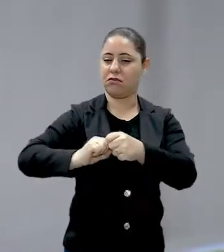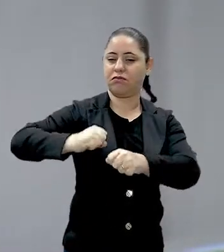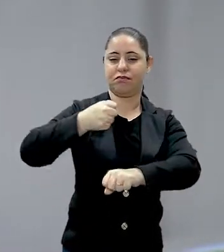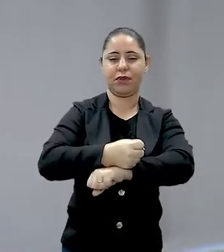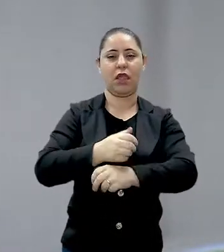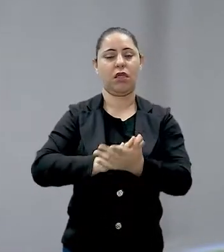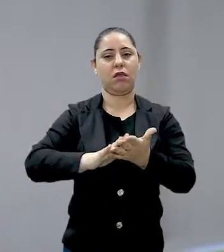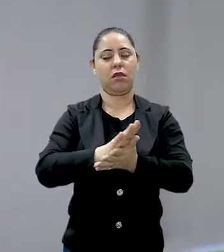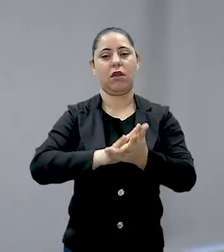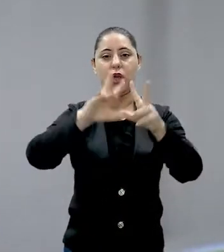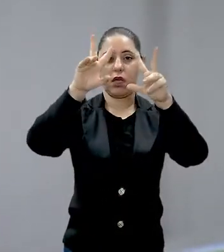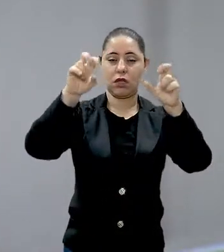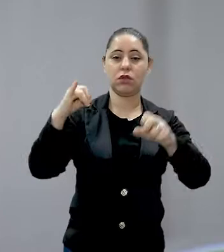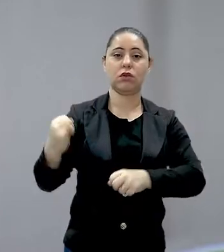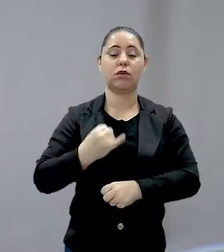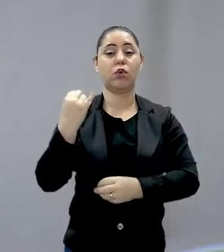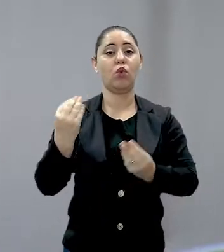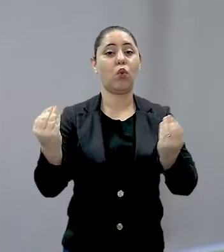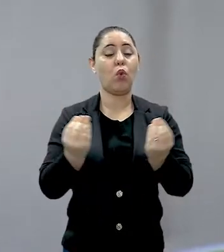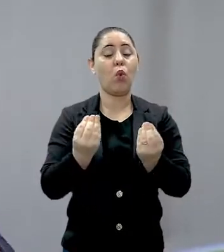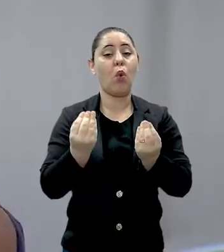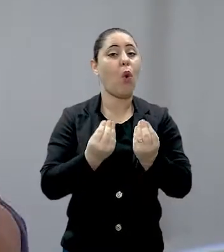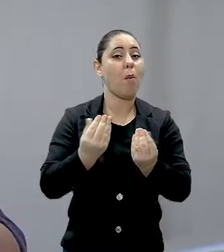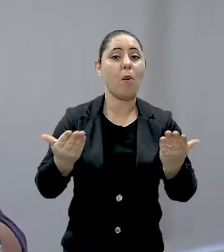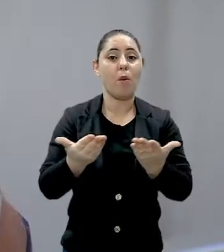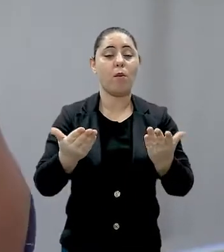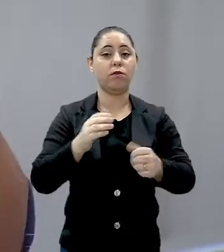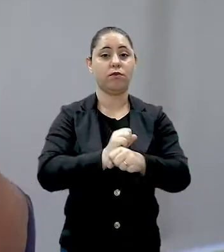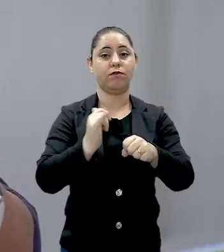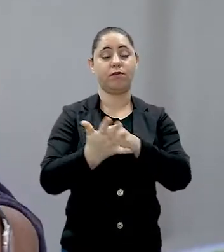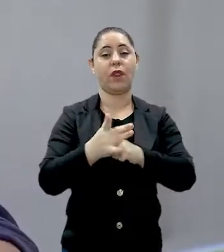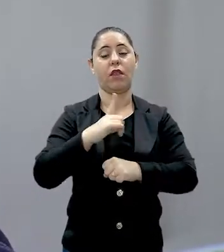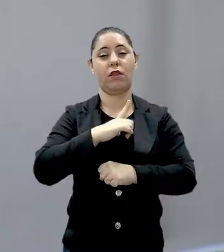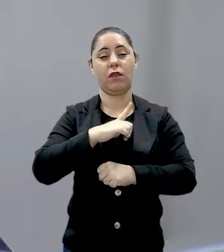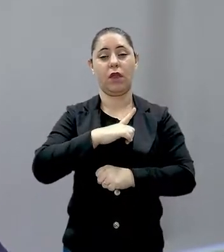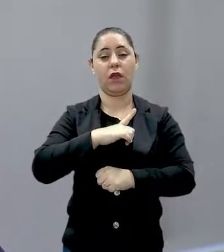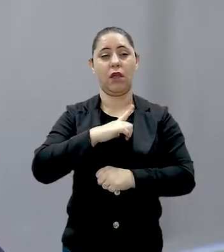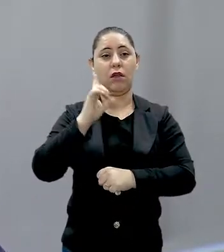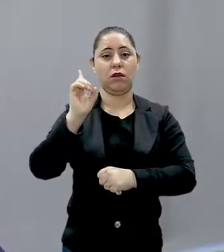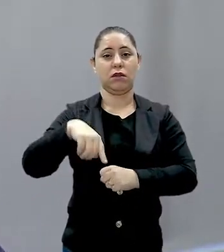capacidade de fazer enfrentamentos em questões importantes como essa da pandemia, que está deixando